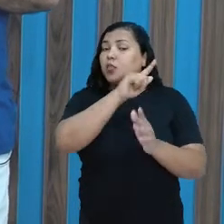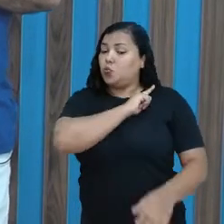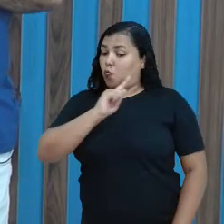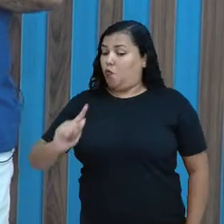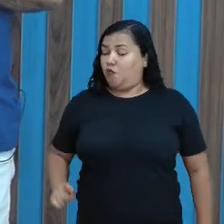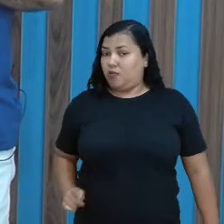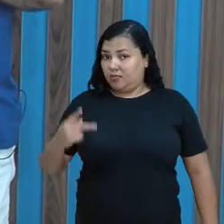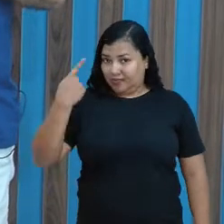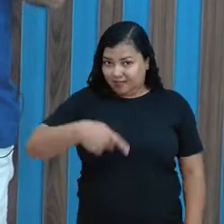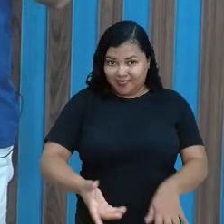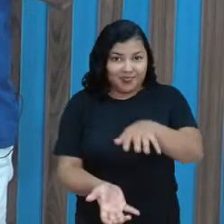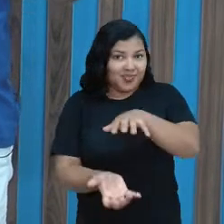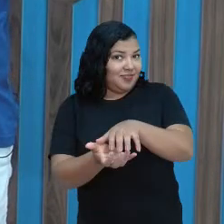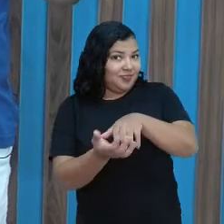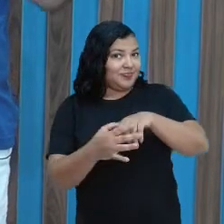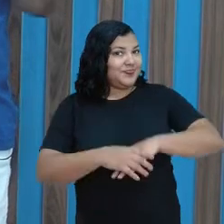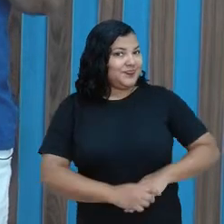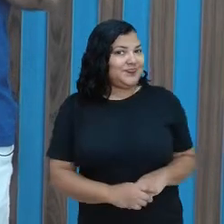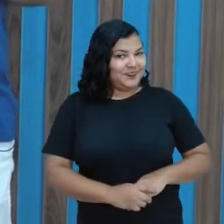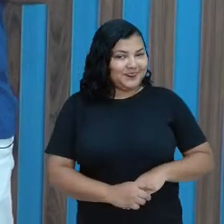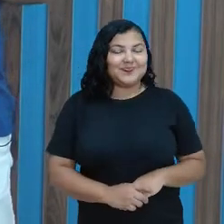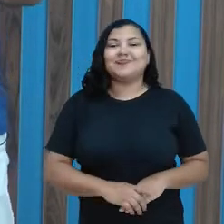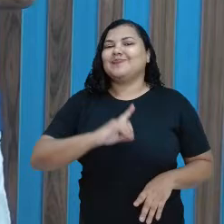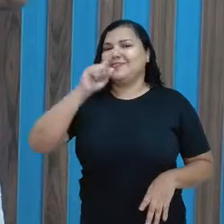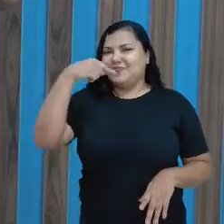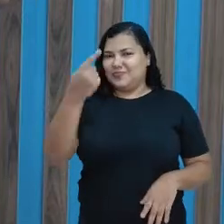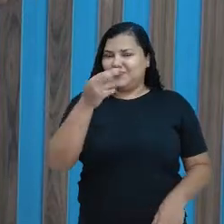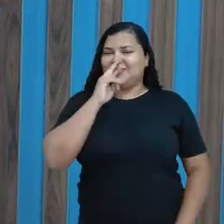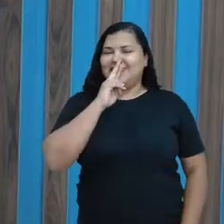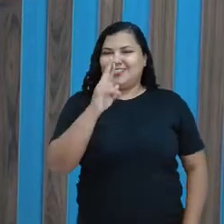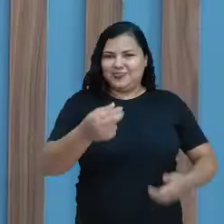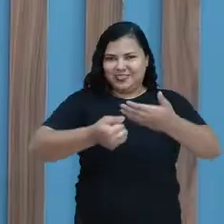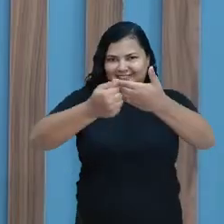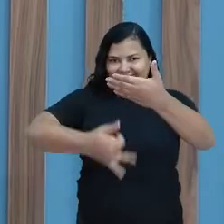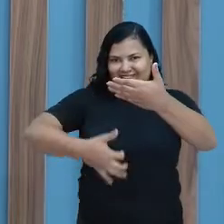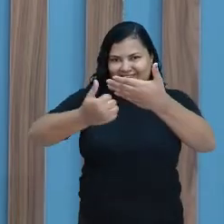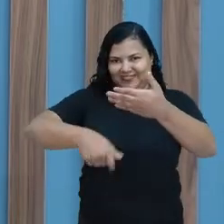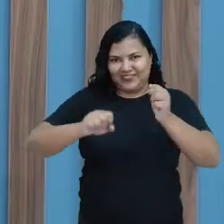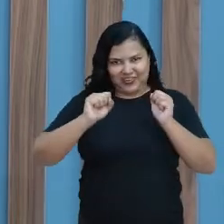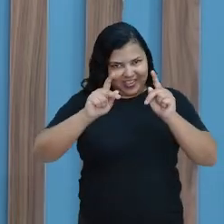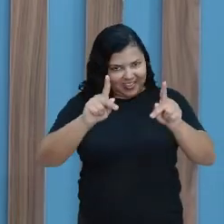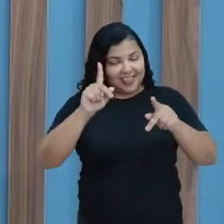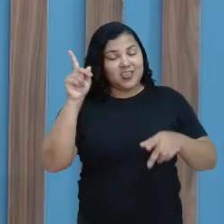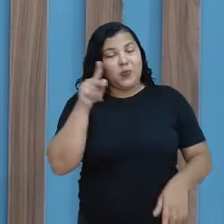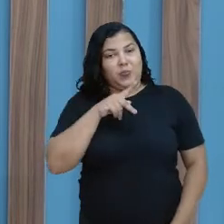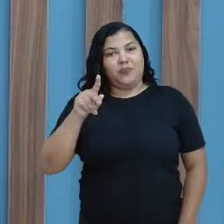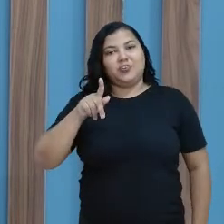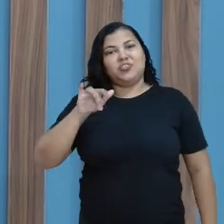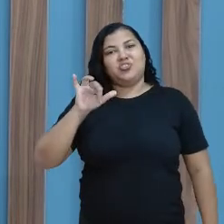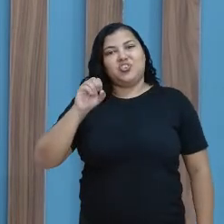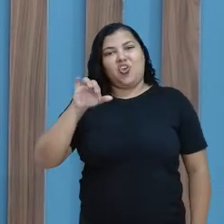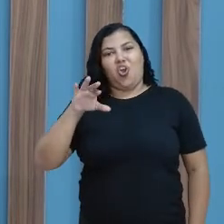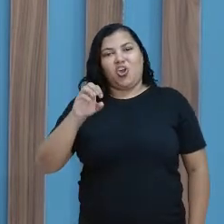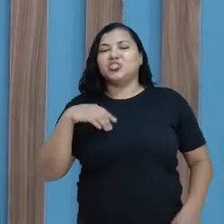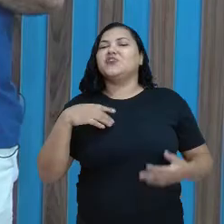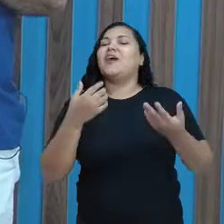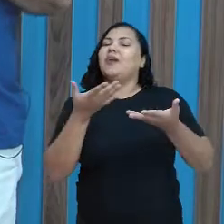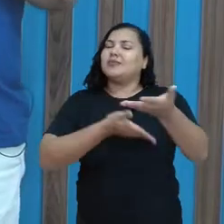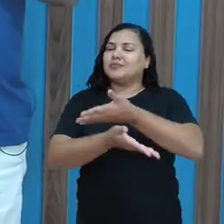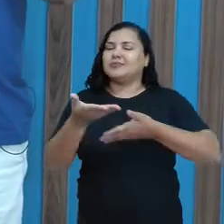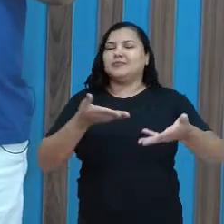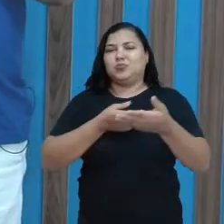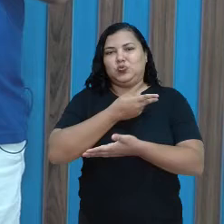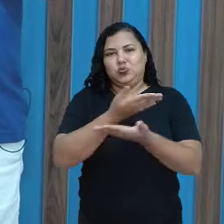Né? E aí responde depois ali para o professor Giorgio, né, que ele vai interagir aí com